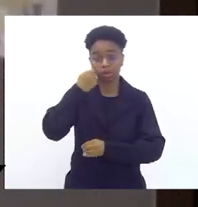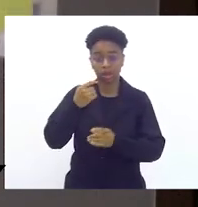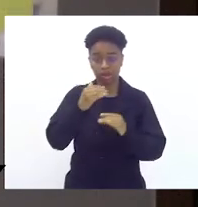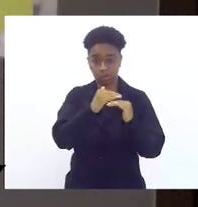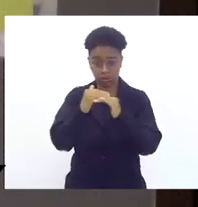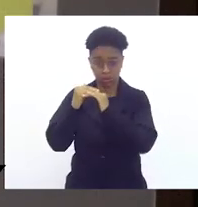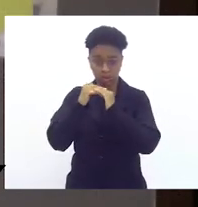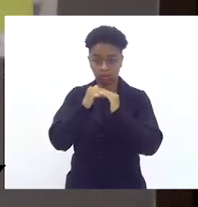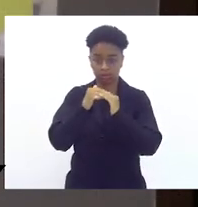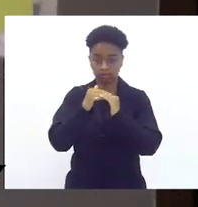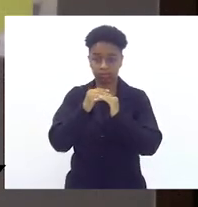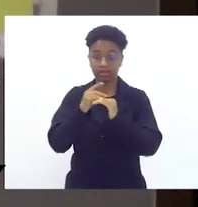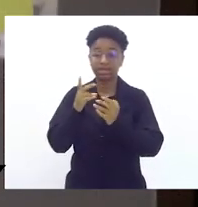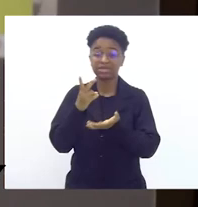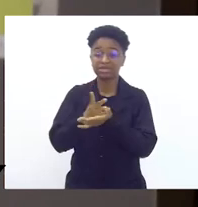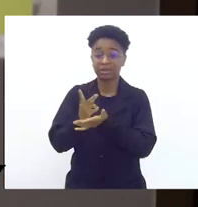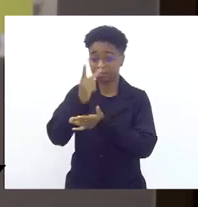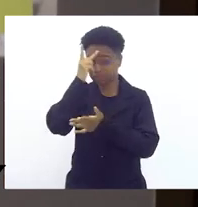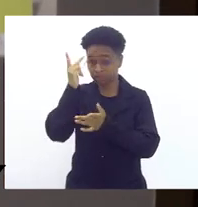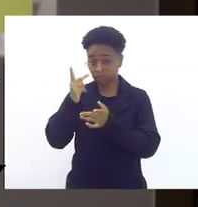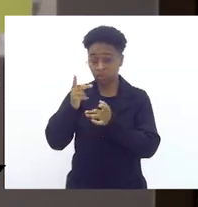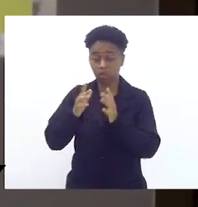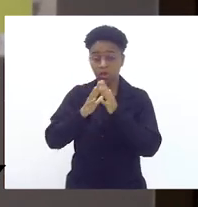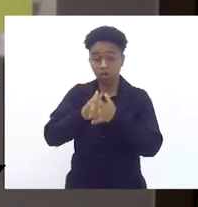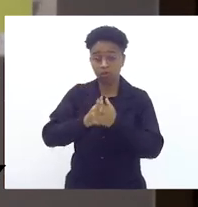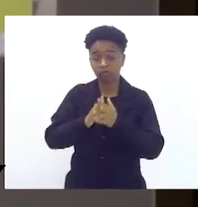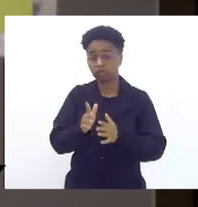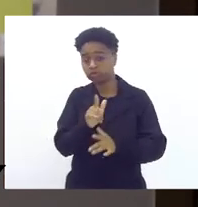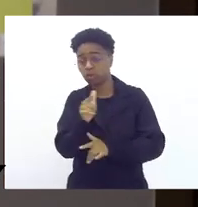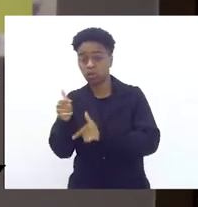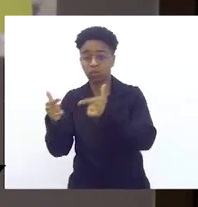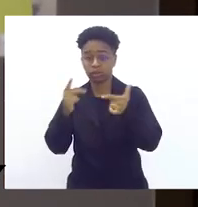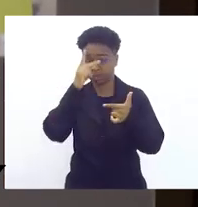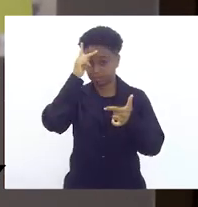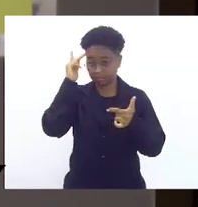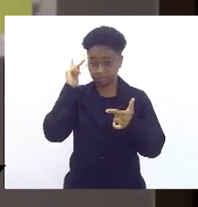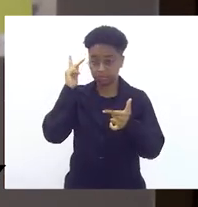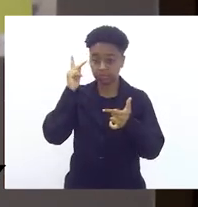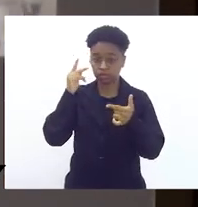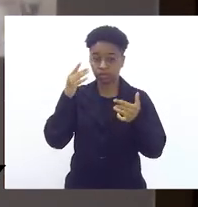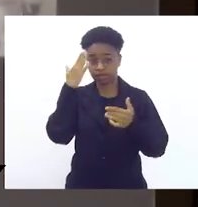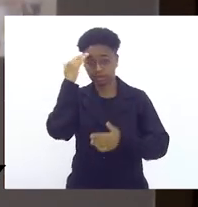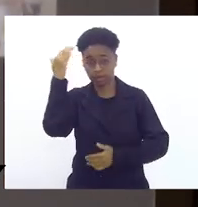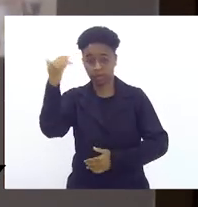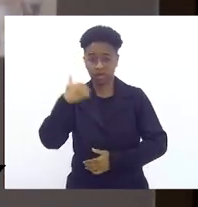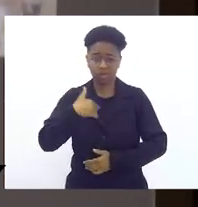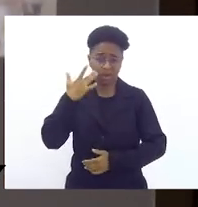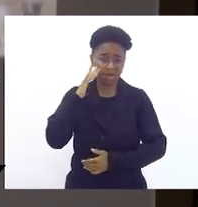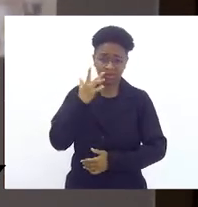frequentemente são confundido com outras figuras públicas com as quais